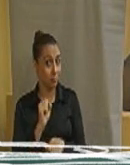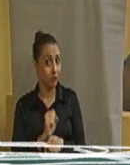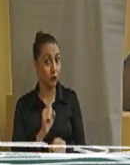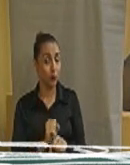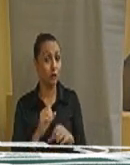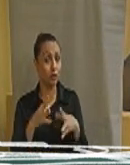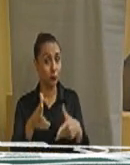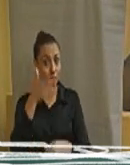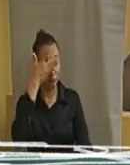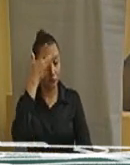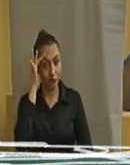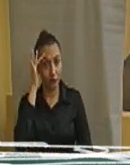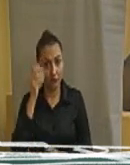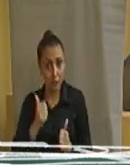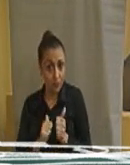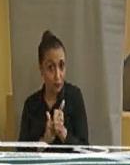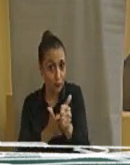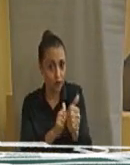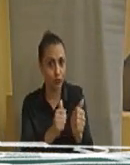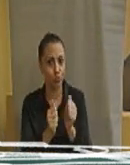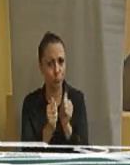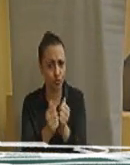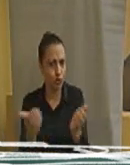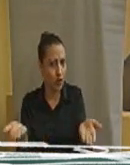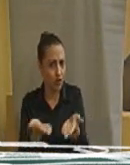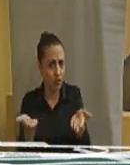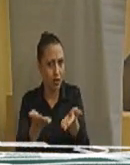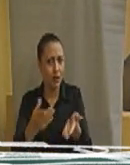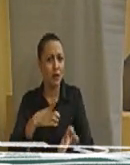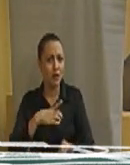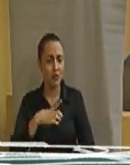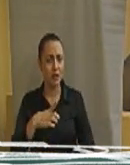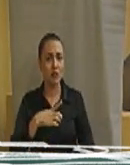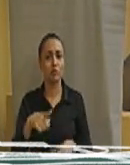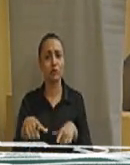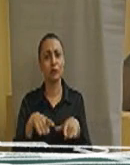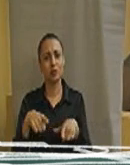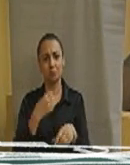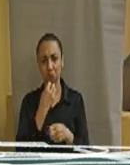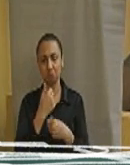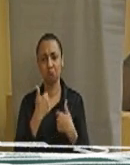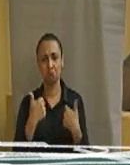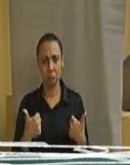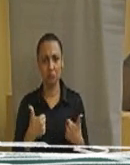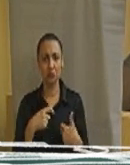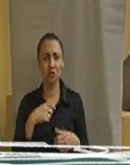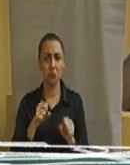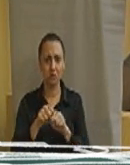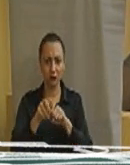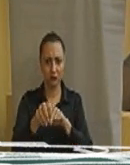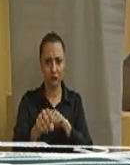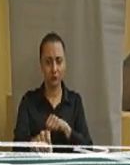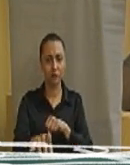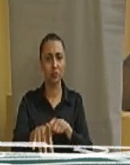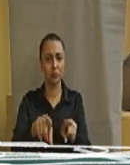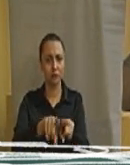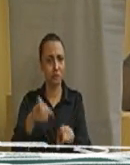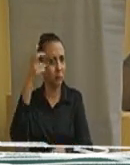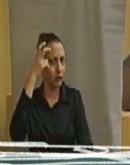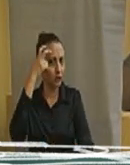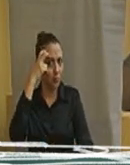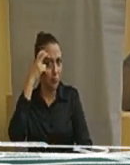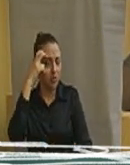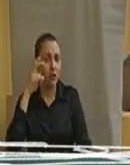jornada, temos o trabalho heróico da ProEx, com sua equipe de extensão e da cultura, que quase triplicaram